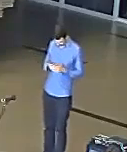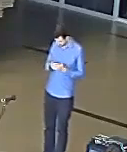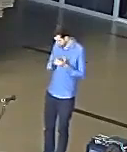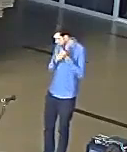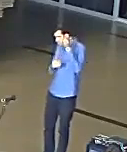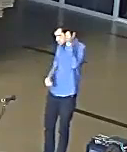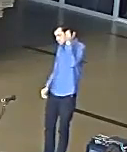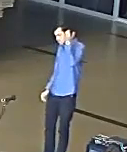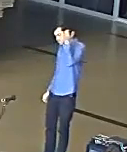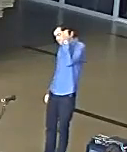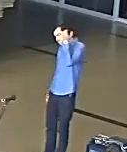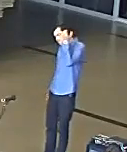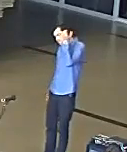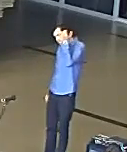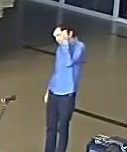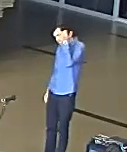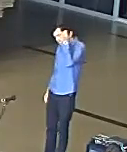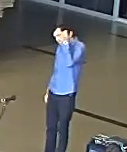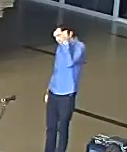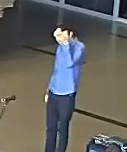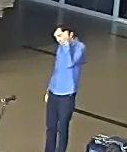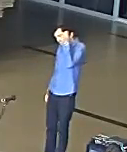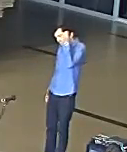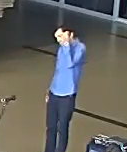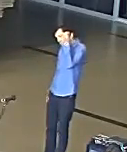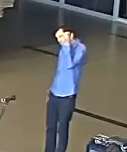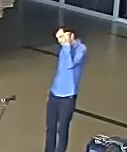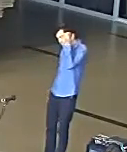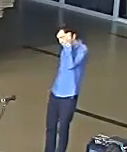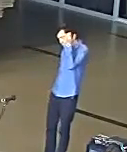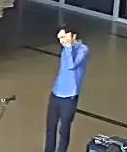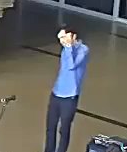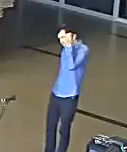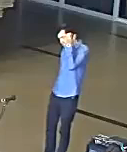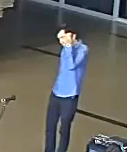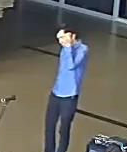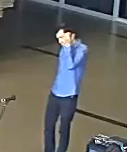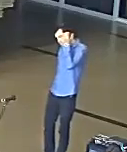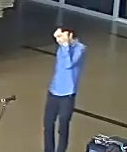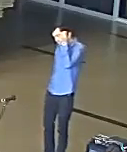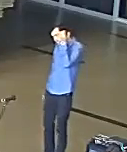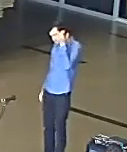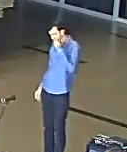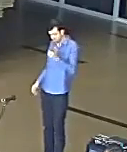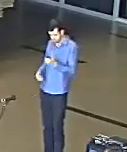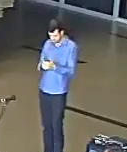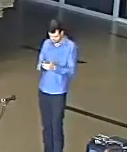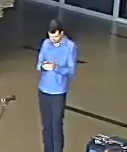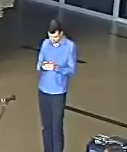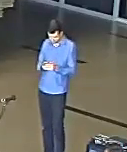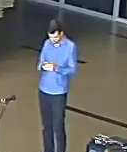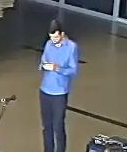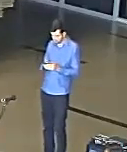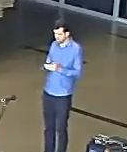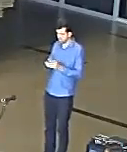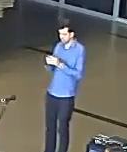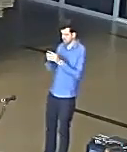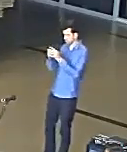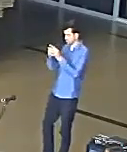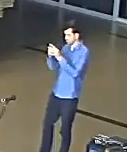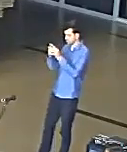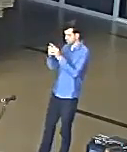para permanecer dentro da escola porque nos deixaram entrar mas depois ficava fácil paraar fora também né então foi a